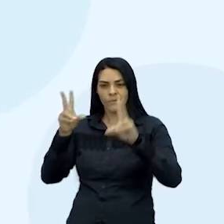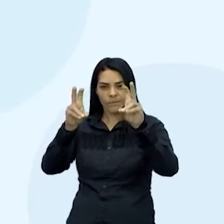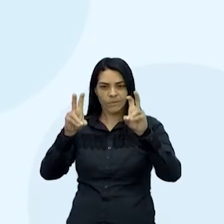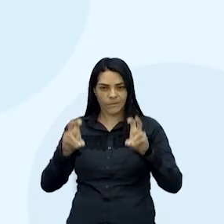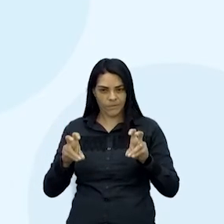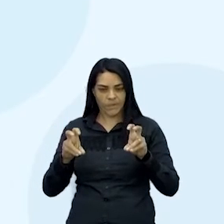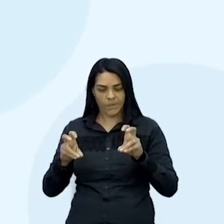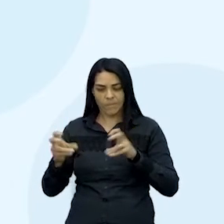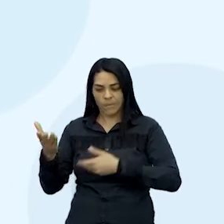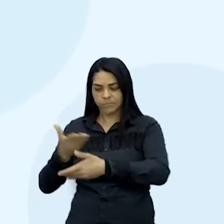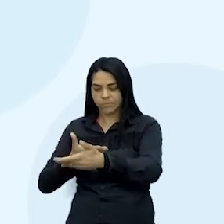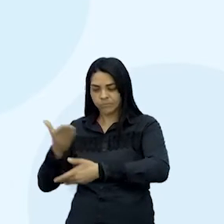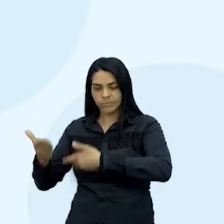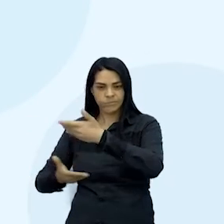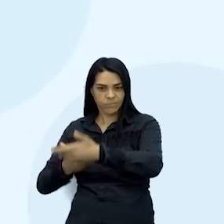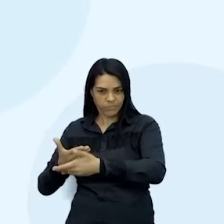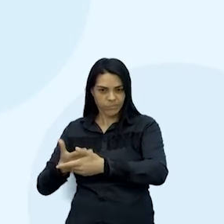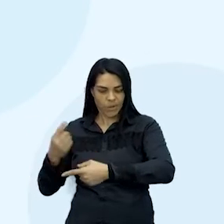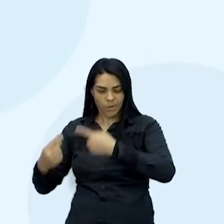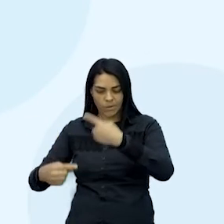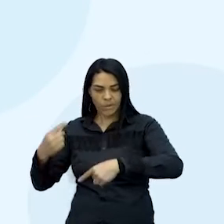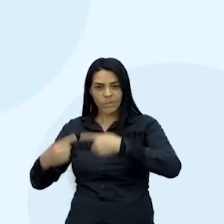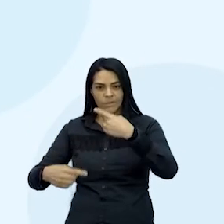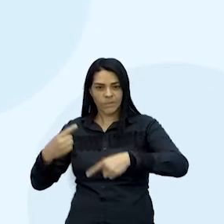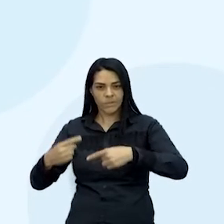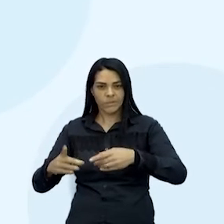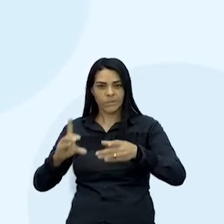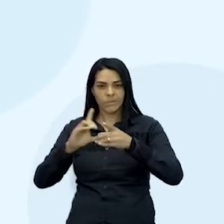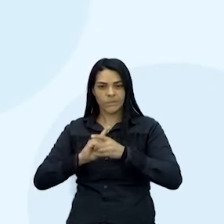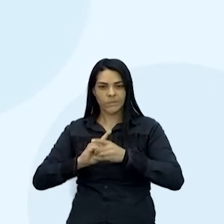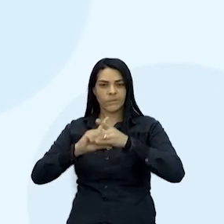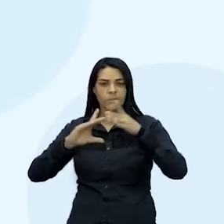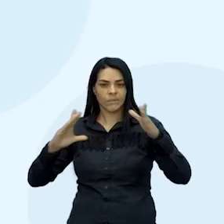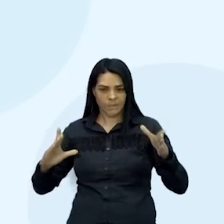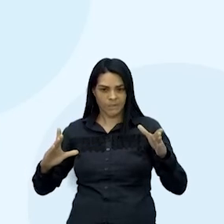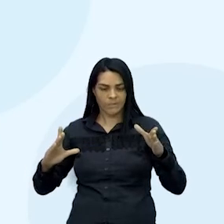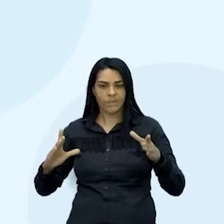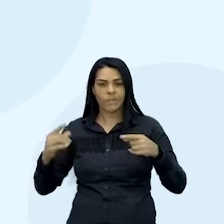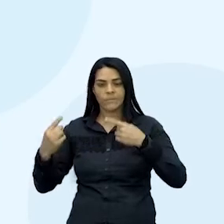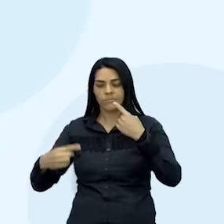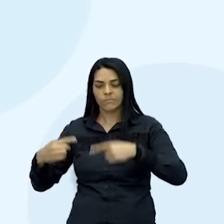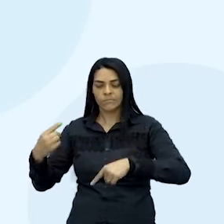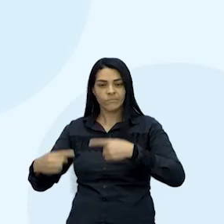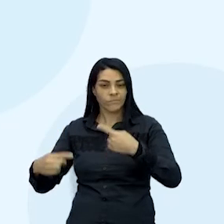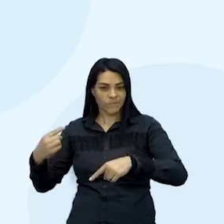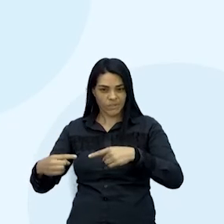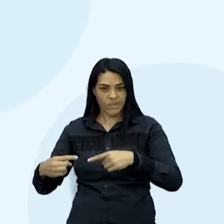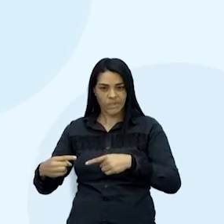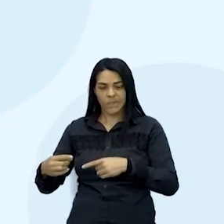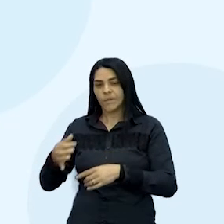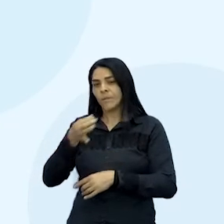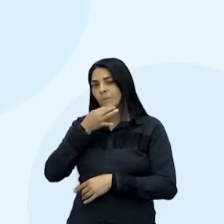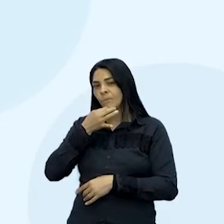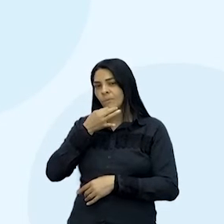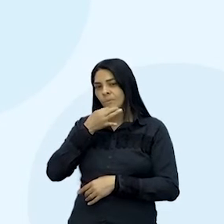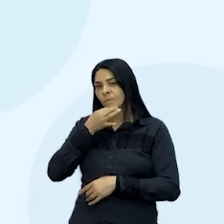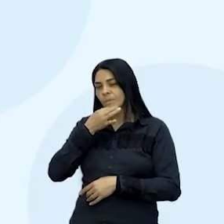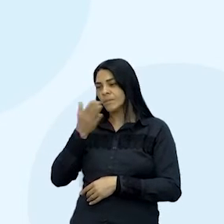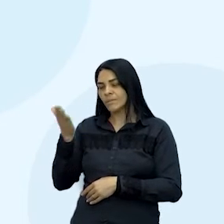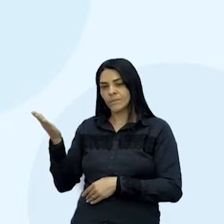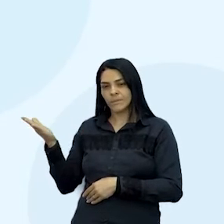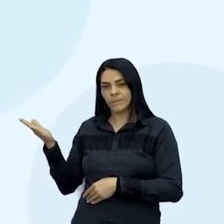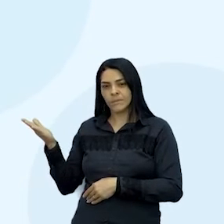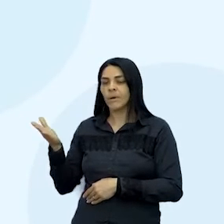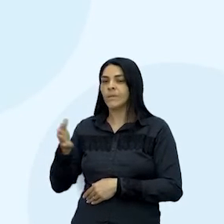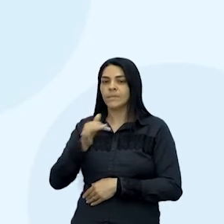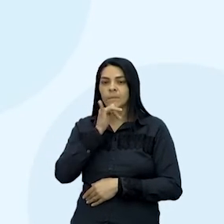nesse fórum chamado de democracia em debate podem ser os seguintes. Aqui são alguns exemplos, tá? Vocês podem criar